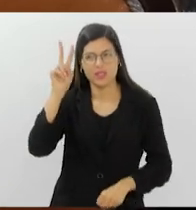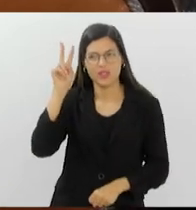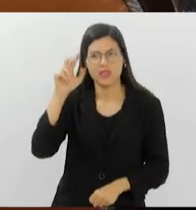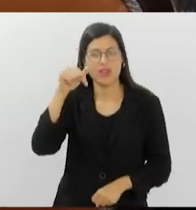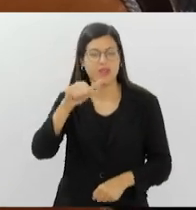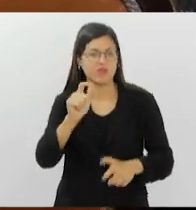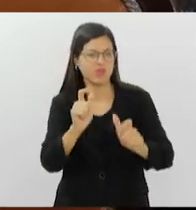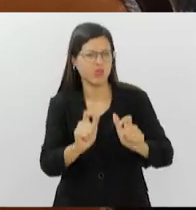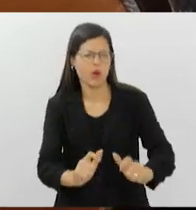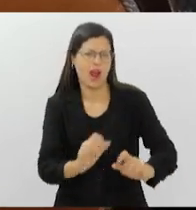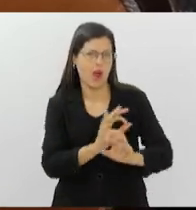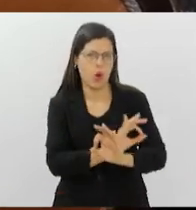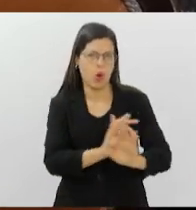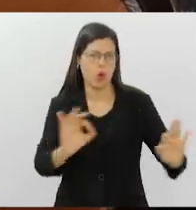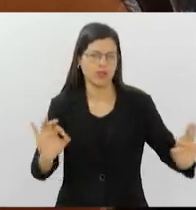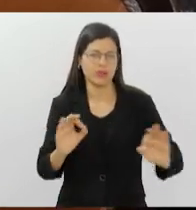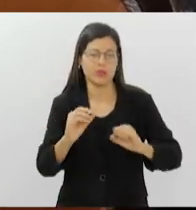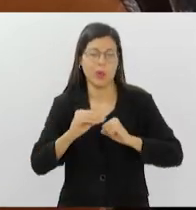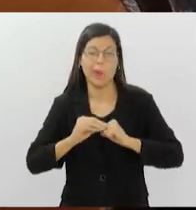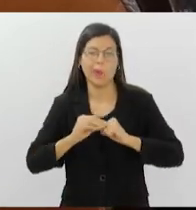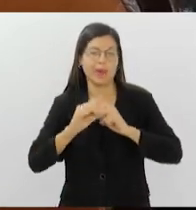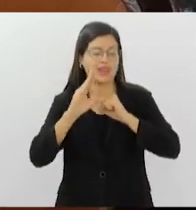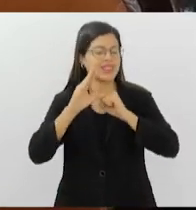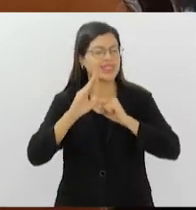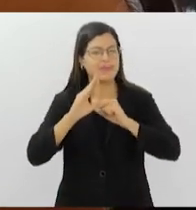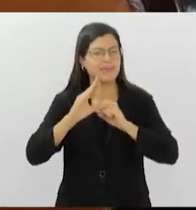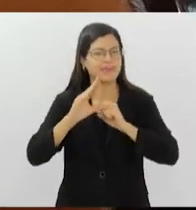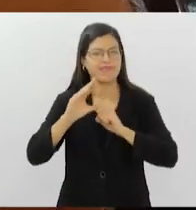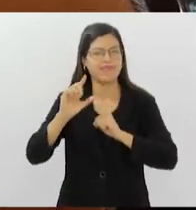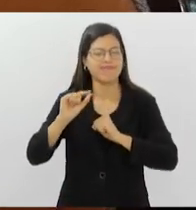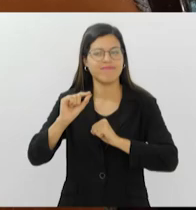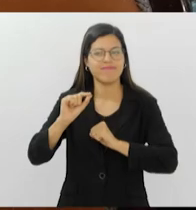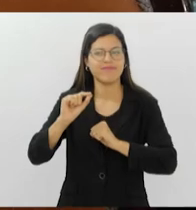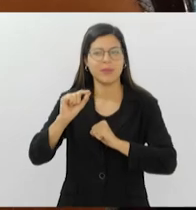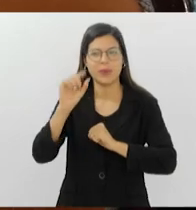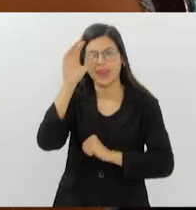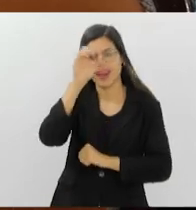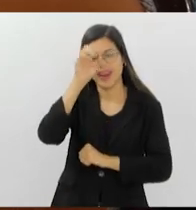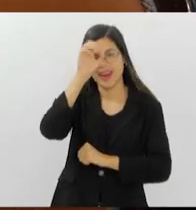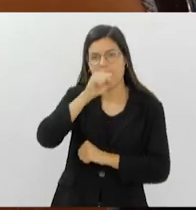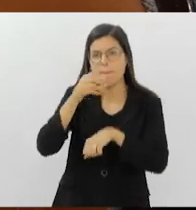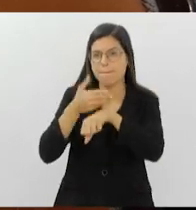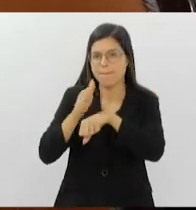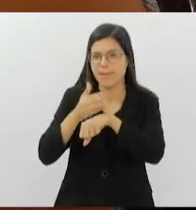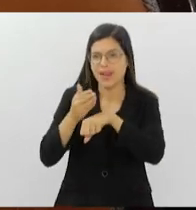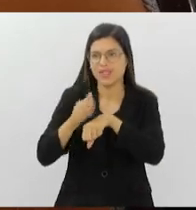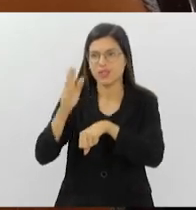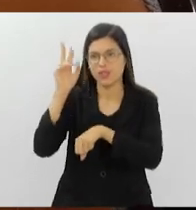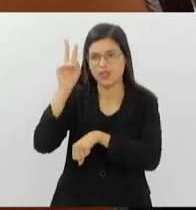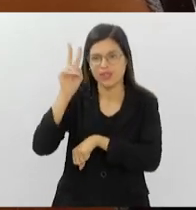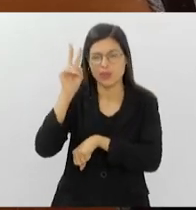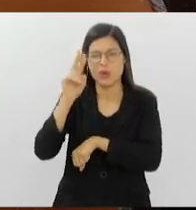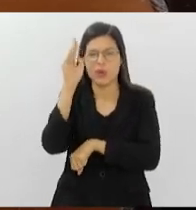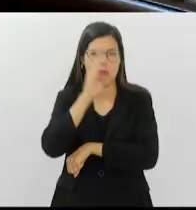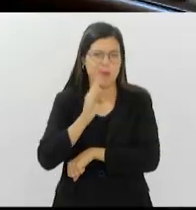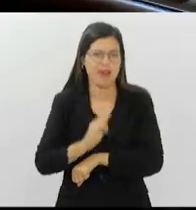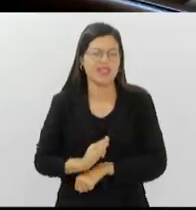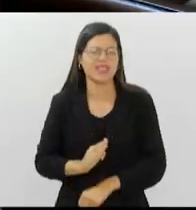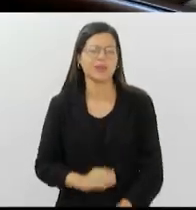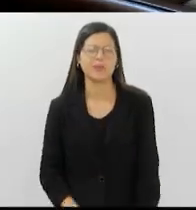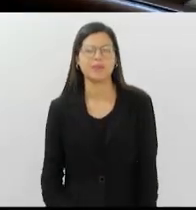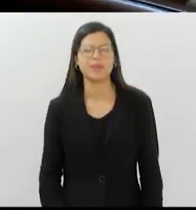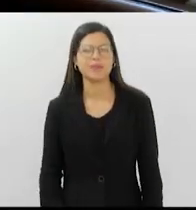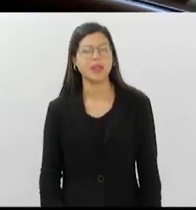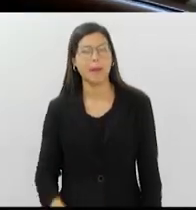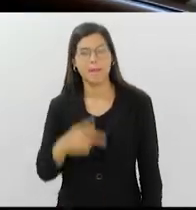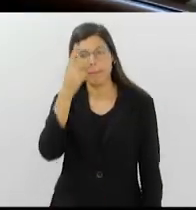partir para realmente um conhecimento mais prático da história do nosso Brasil e creio que vai agregar bastante quem